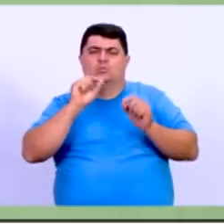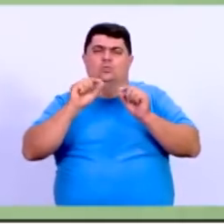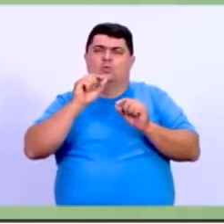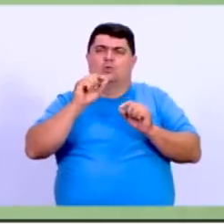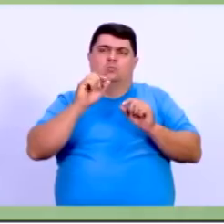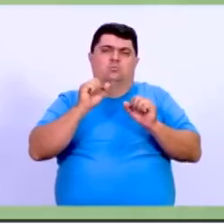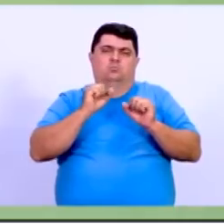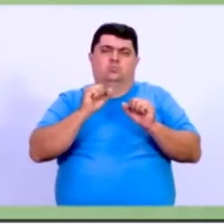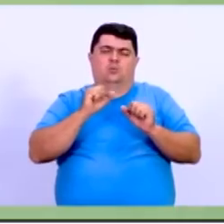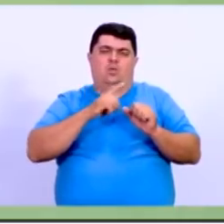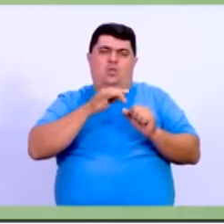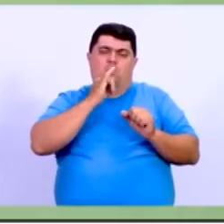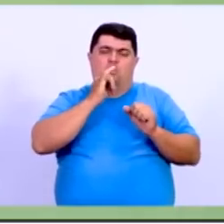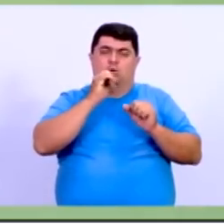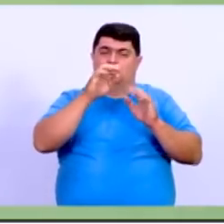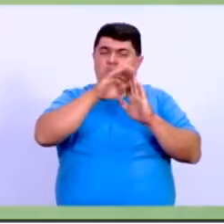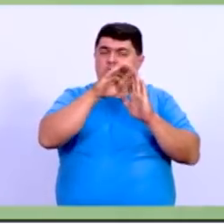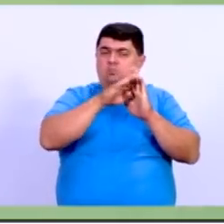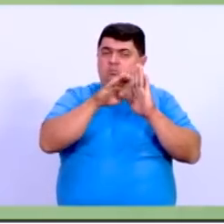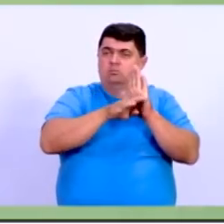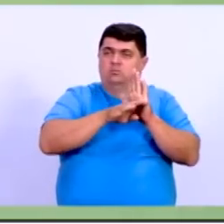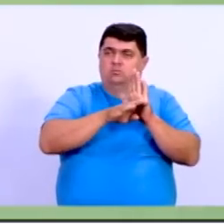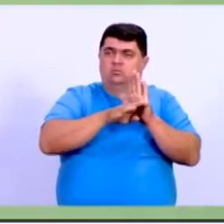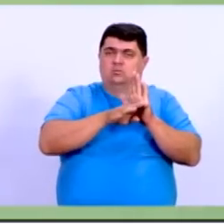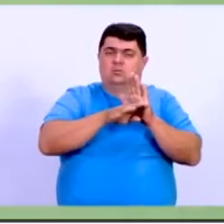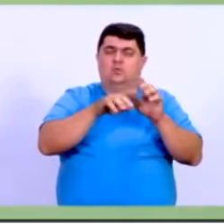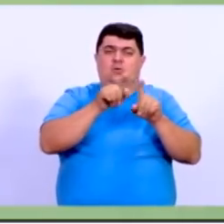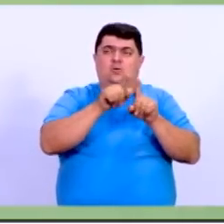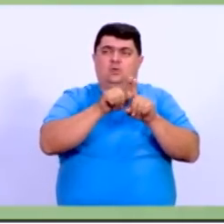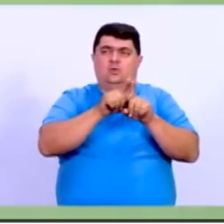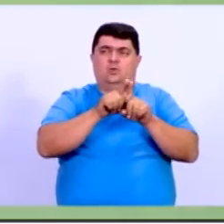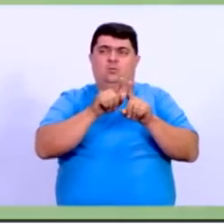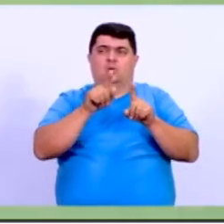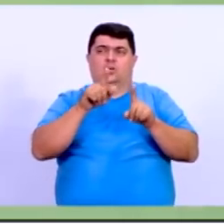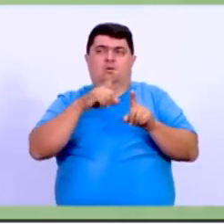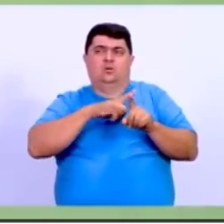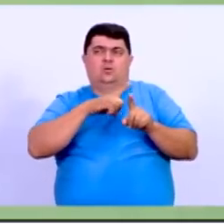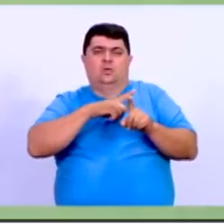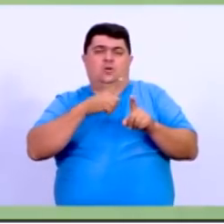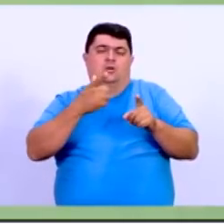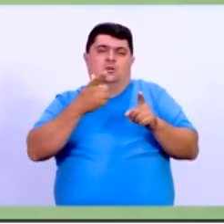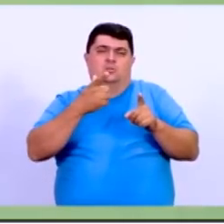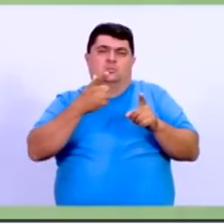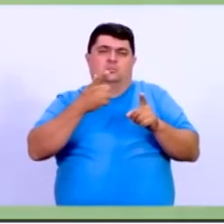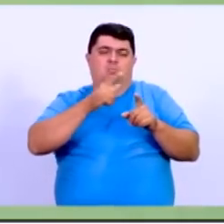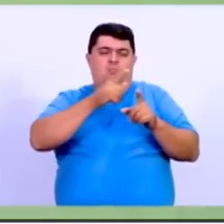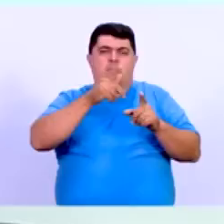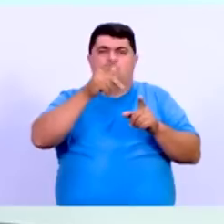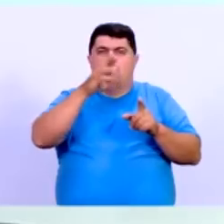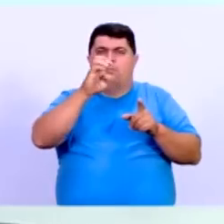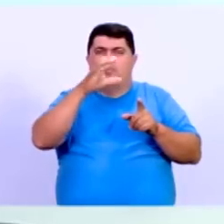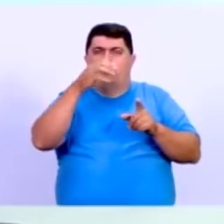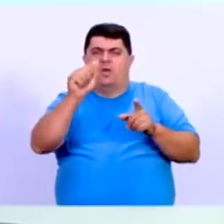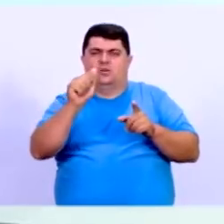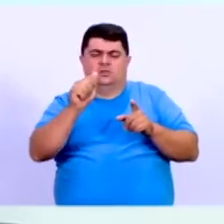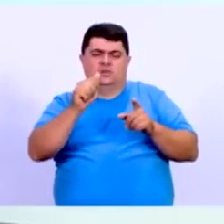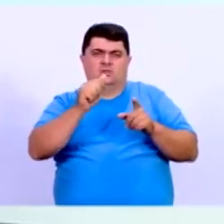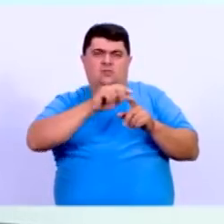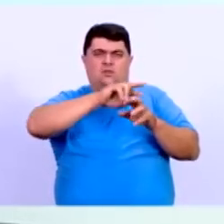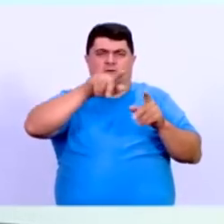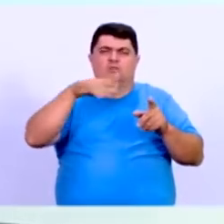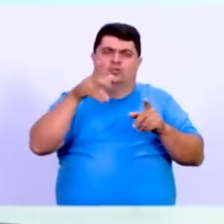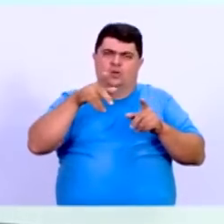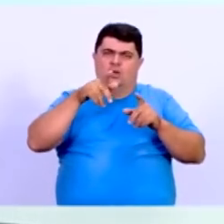estar relacionados a software e a hardware, né? Então, voltando, pessoal, lá para a arquitetura, que vocês tiveram